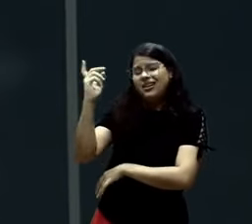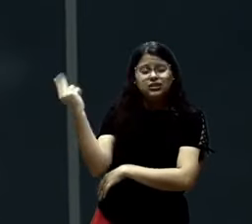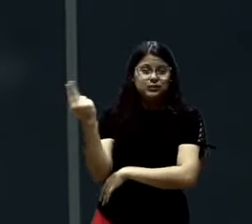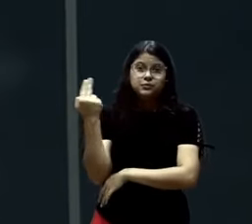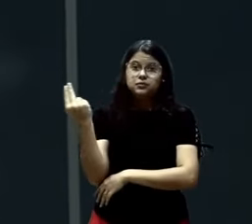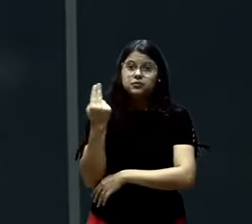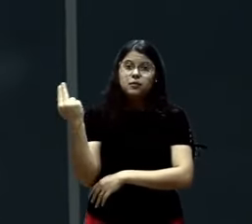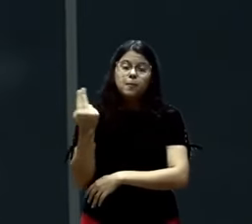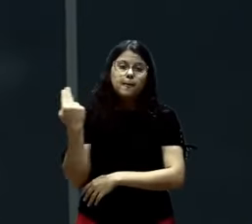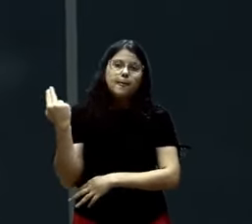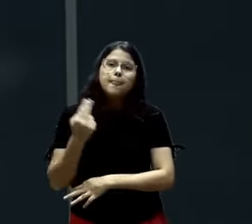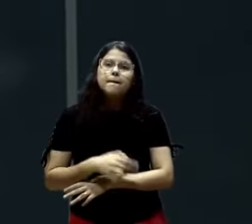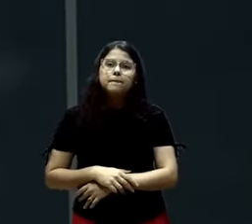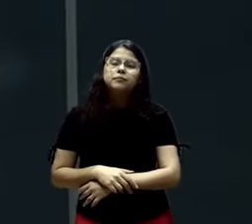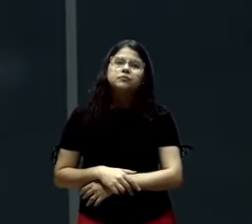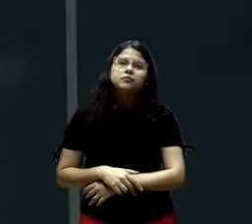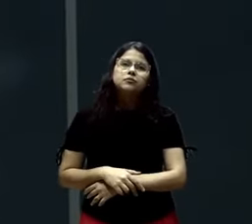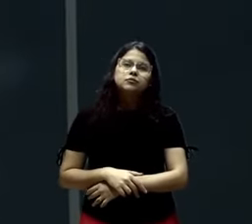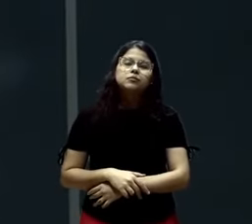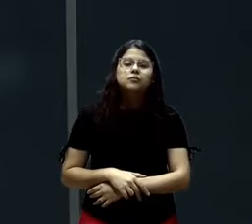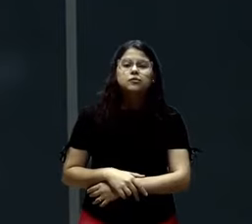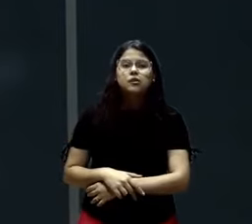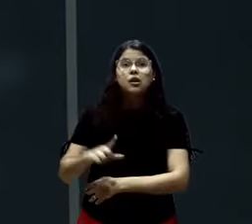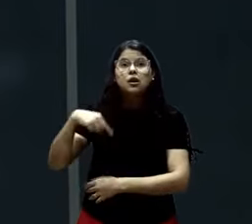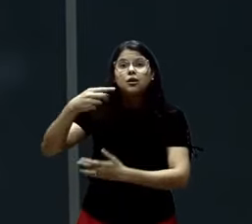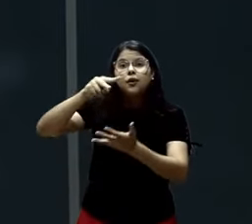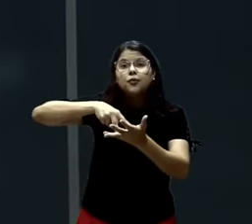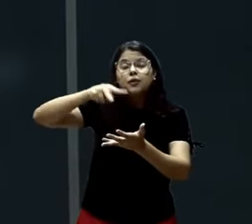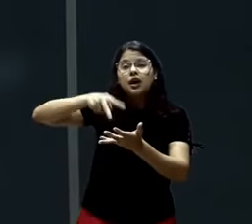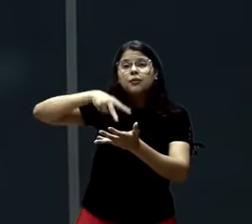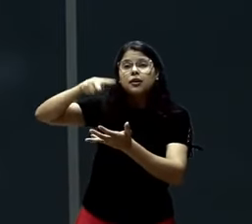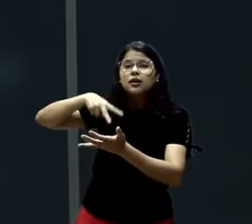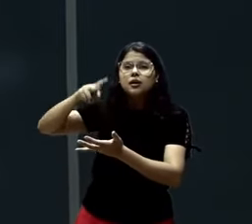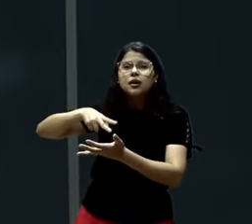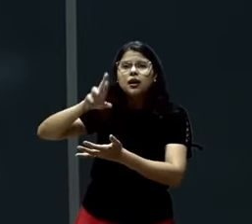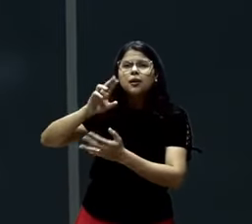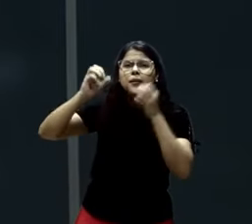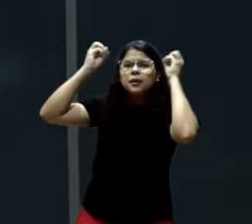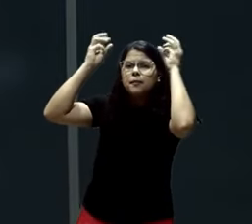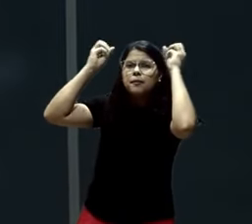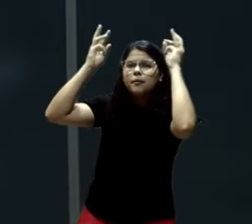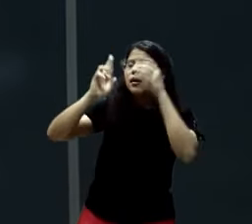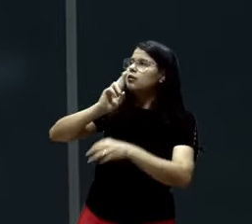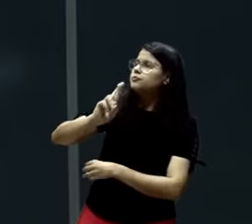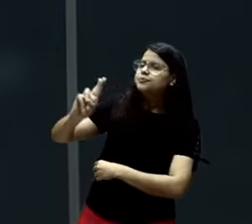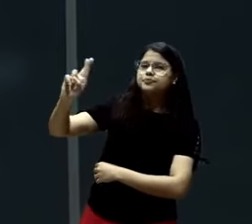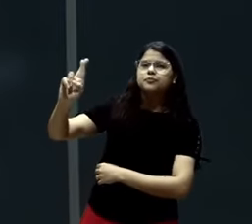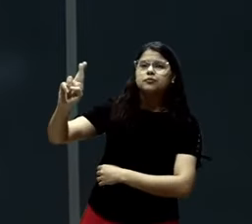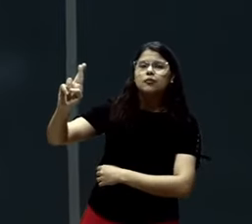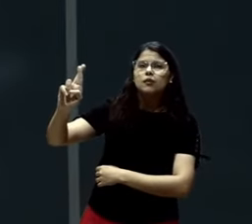E mediante tudo isso que eu relatei aos irmãos e os textos que nós lemos, olha qual foi a resposta de